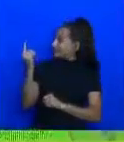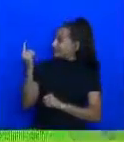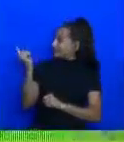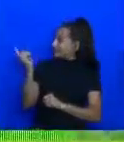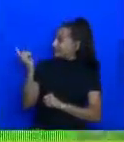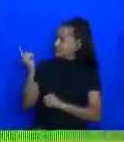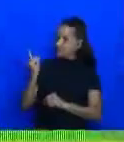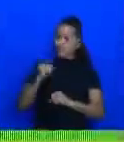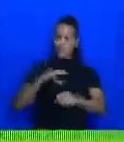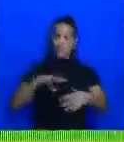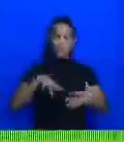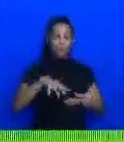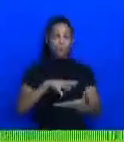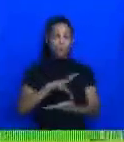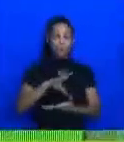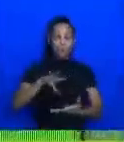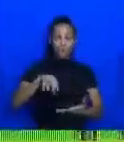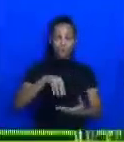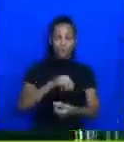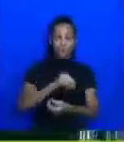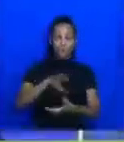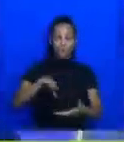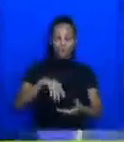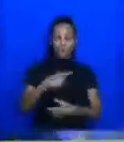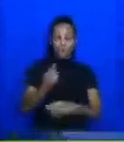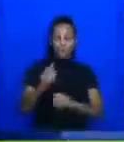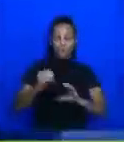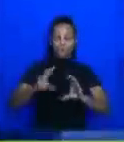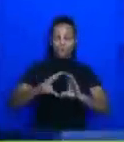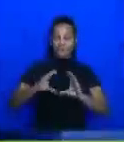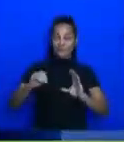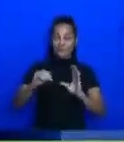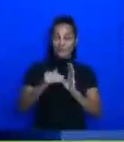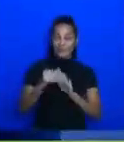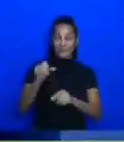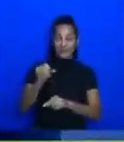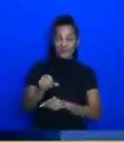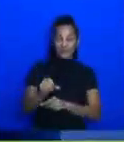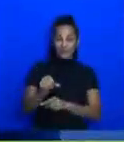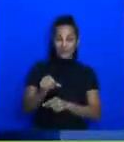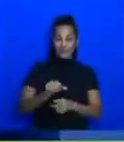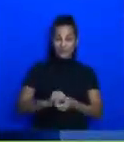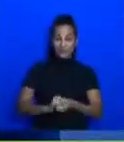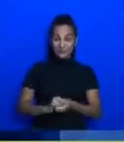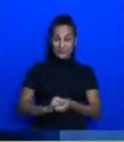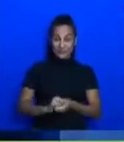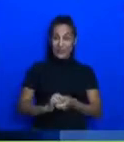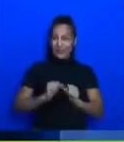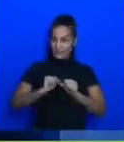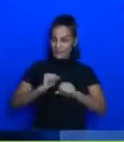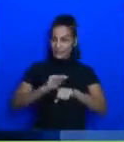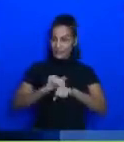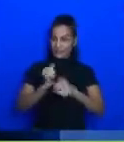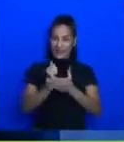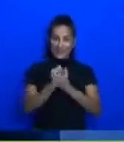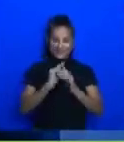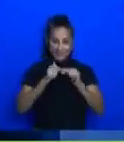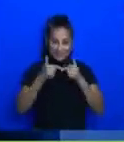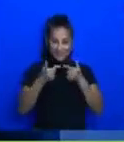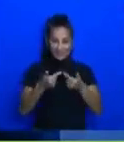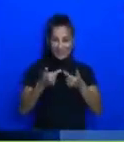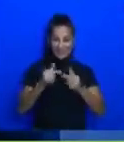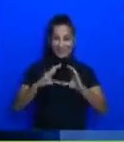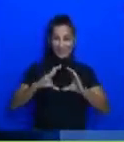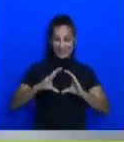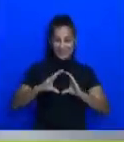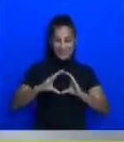valendo. Globo recarregado, embaralhando, 10 bolas numeradas de 0 a 9. Pode chamar que a sorte